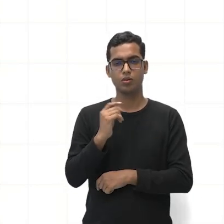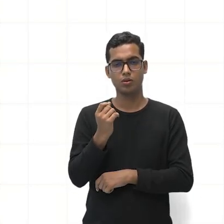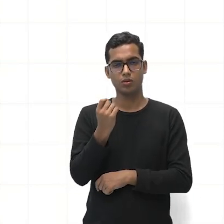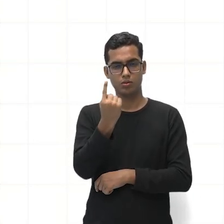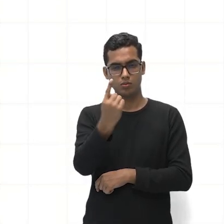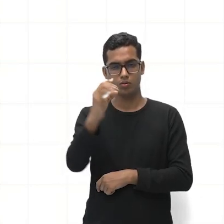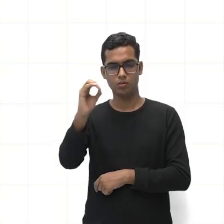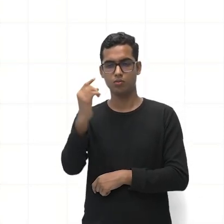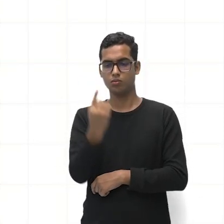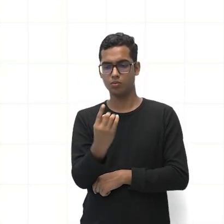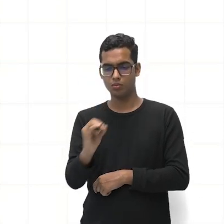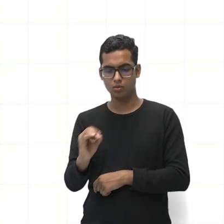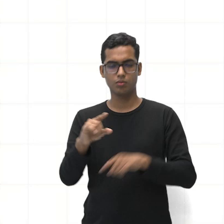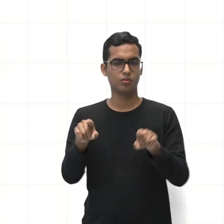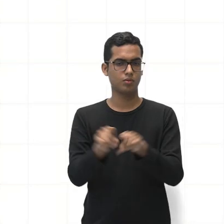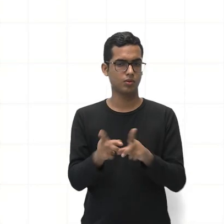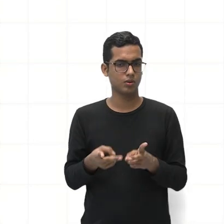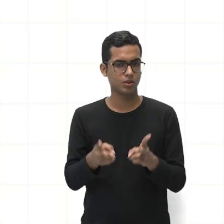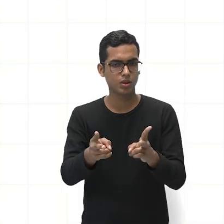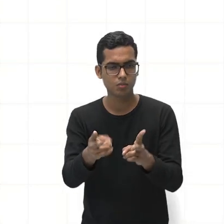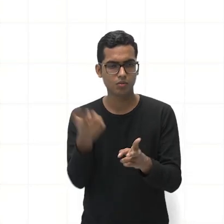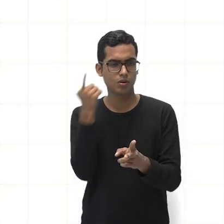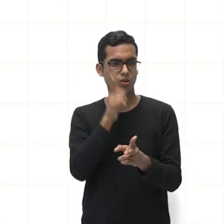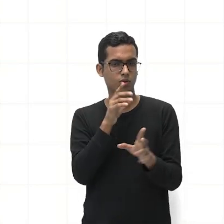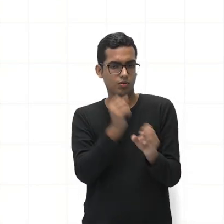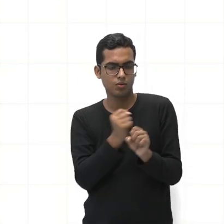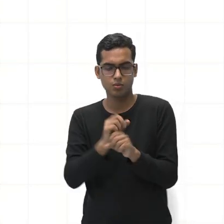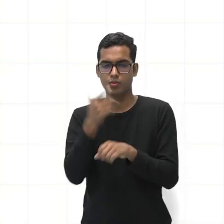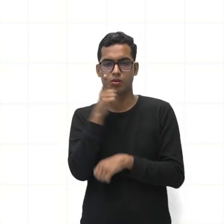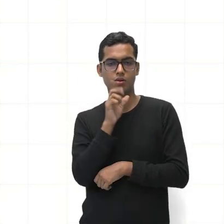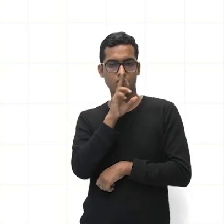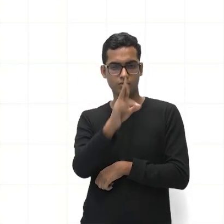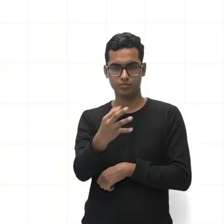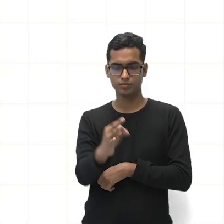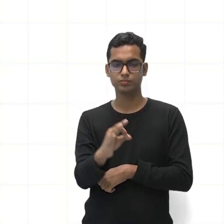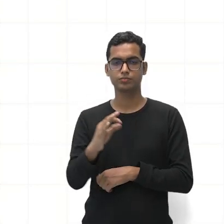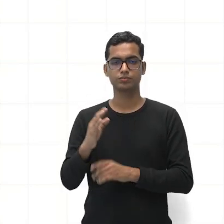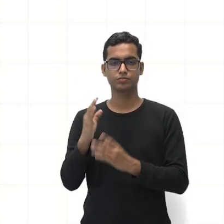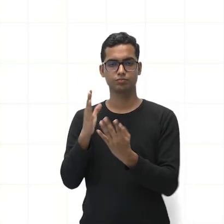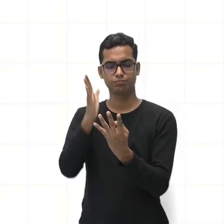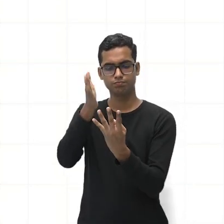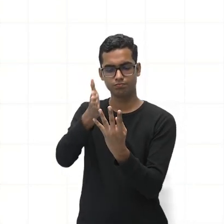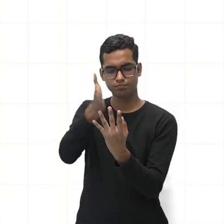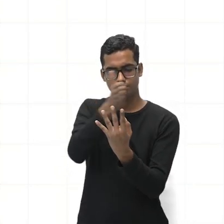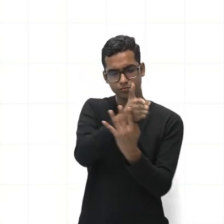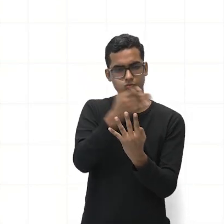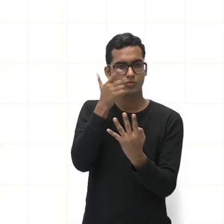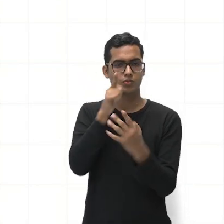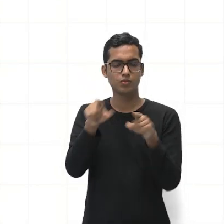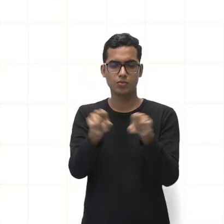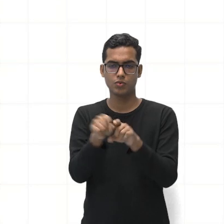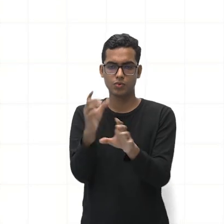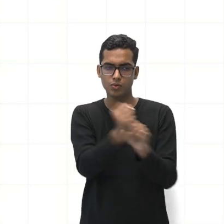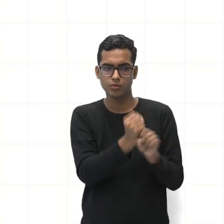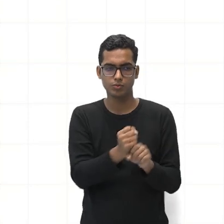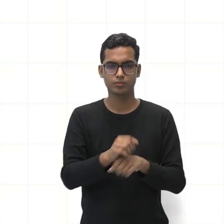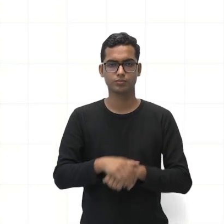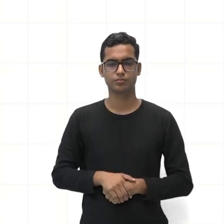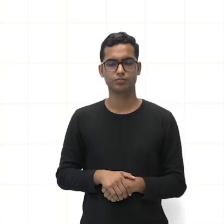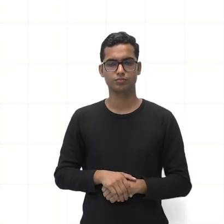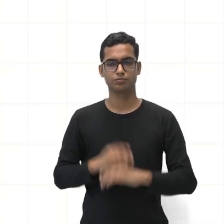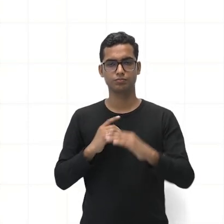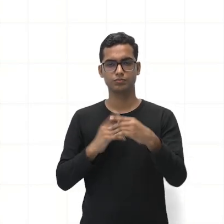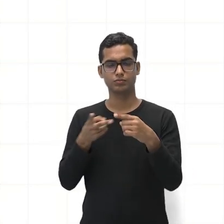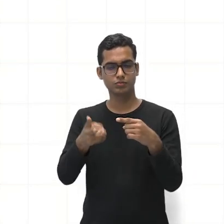e assim sucessivamente. Sendo que o que está sendo diminuindo, deve ser sempre maior